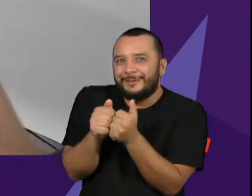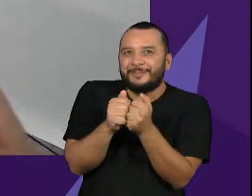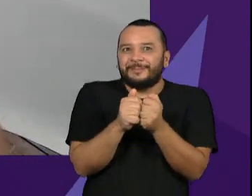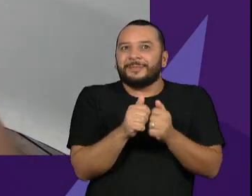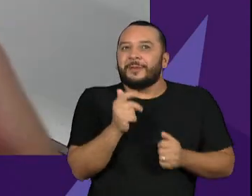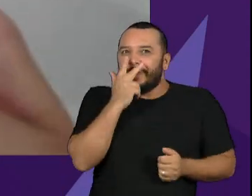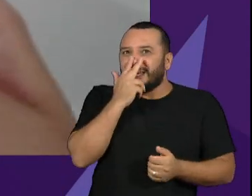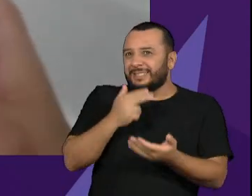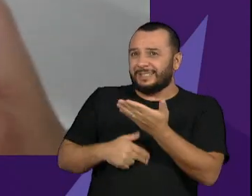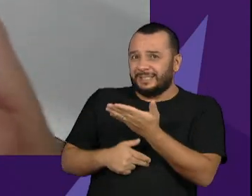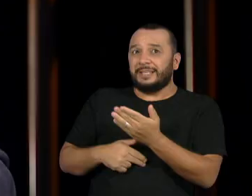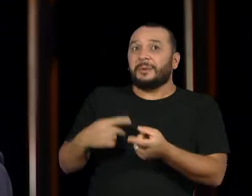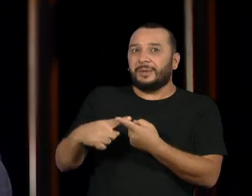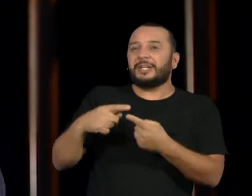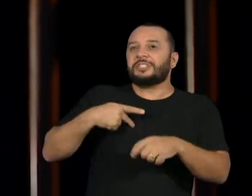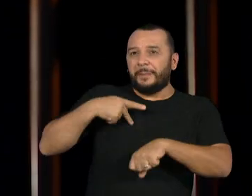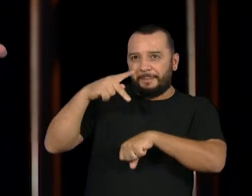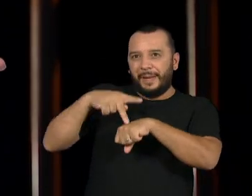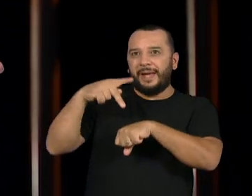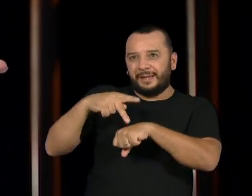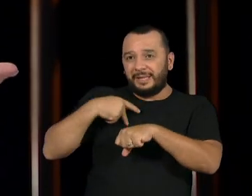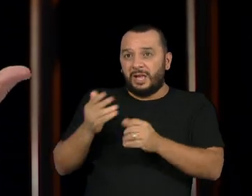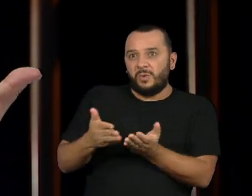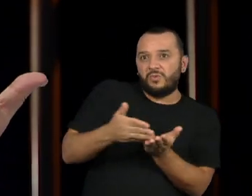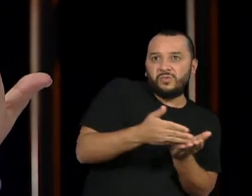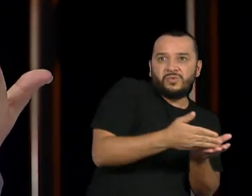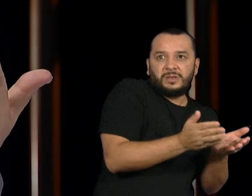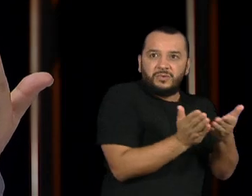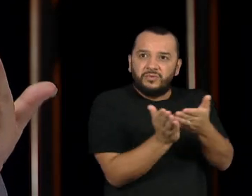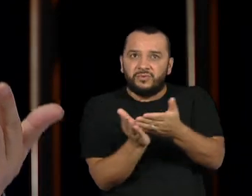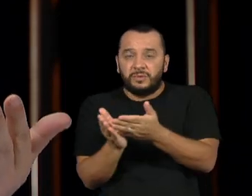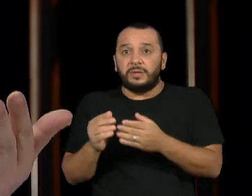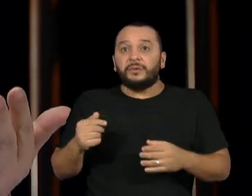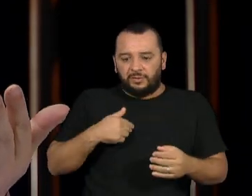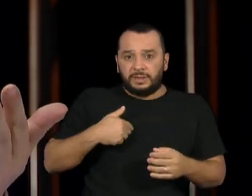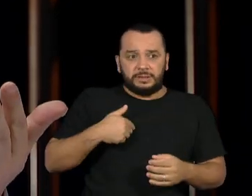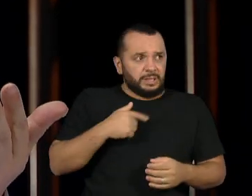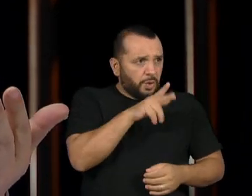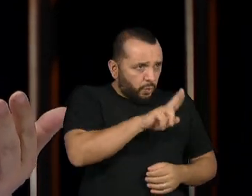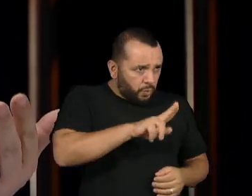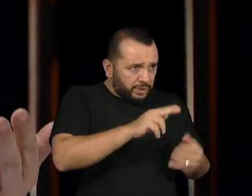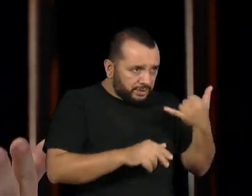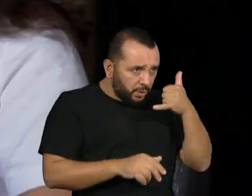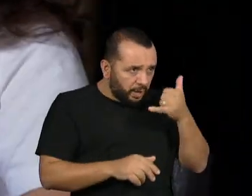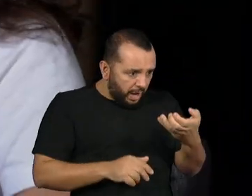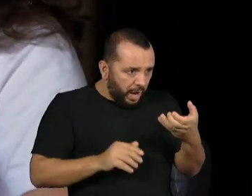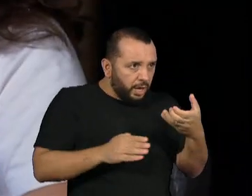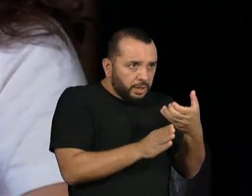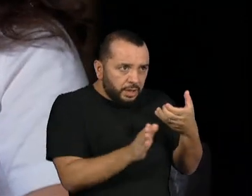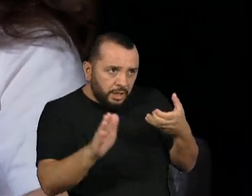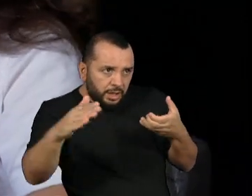das pedras que apareciam. Literalmente, olhando para a tela do seu celular.